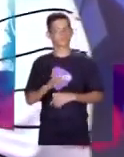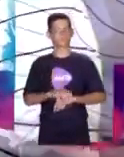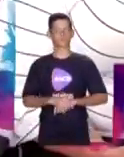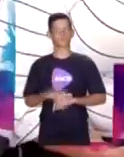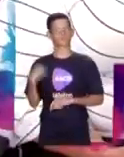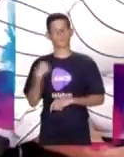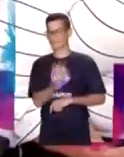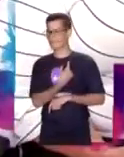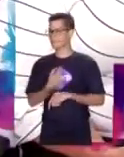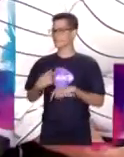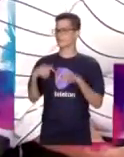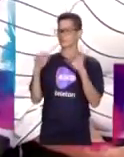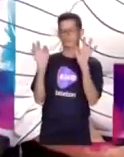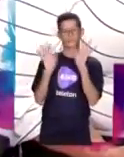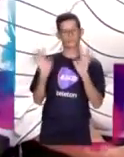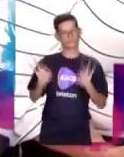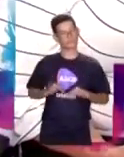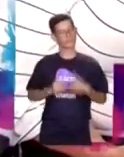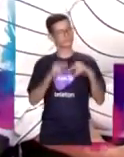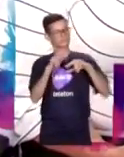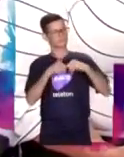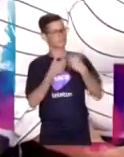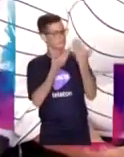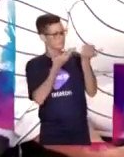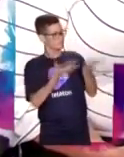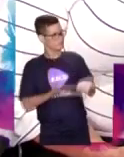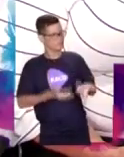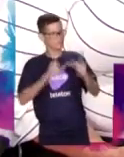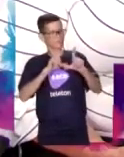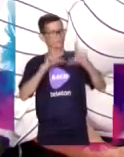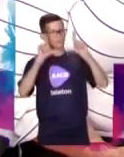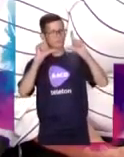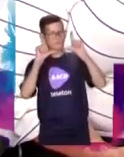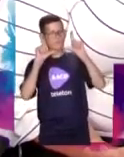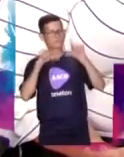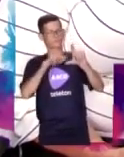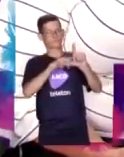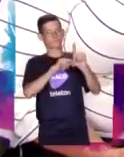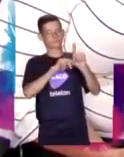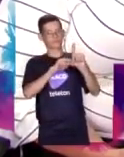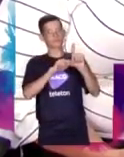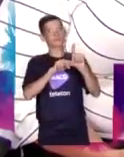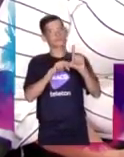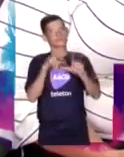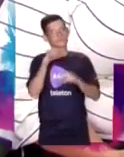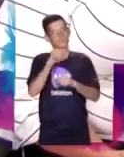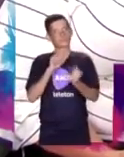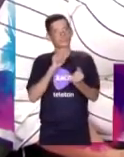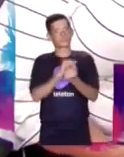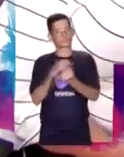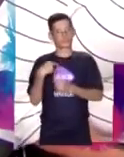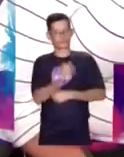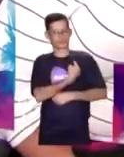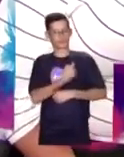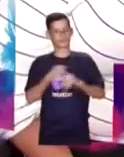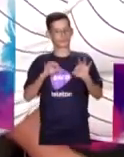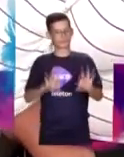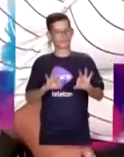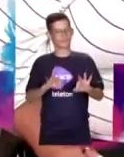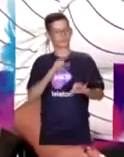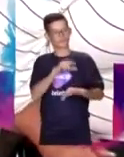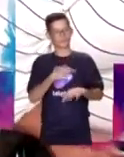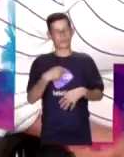E a gente está muito feliz de você ser a cara do Teleton desse ano. Você tá junto com a gente e ser